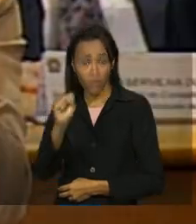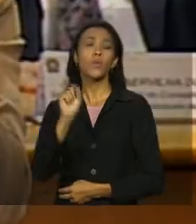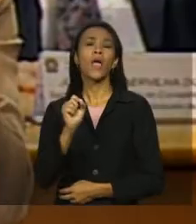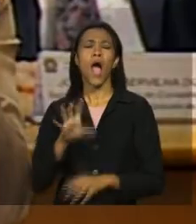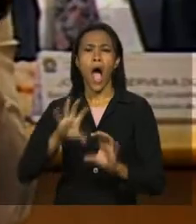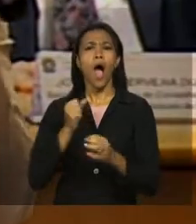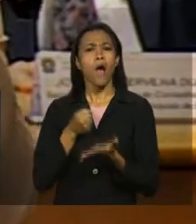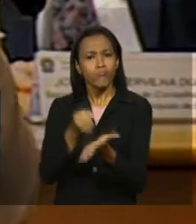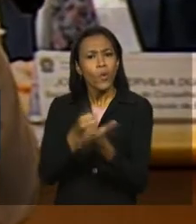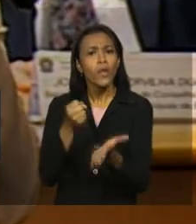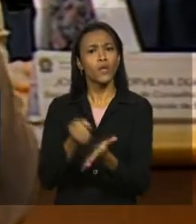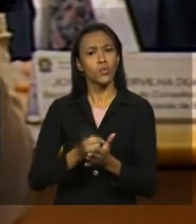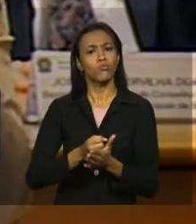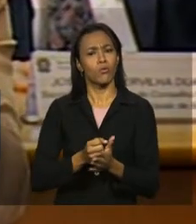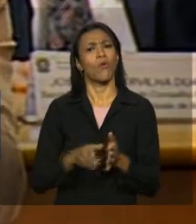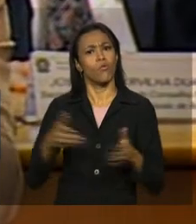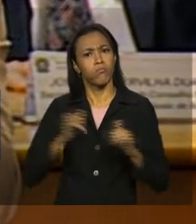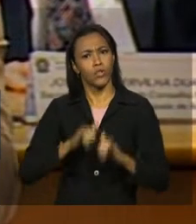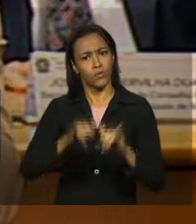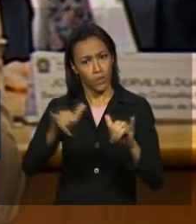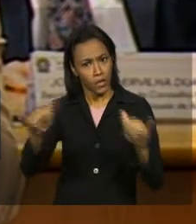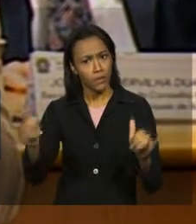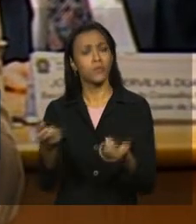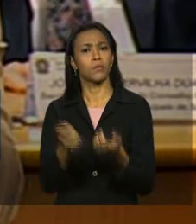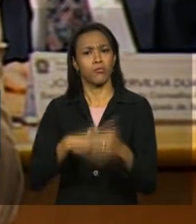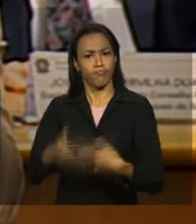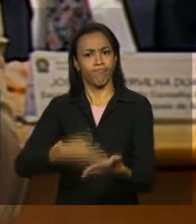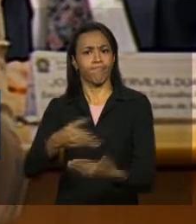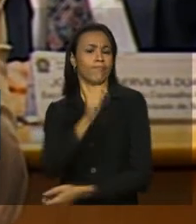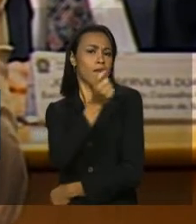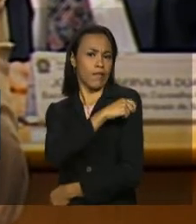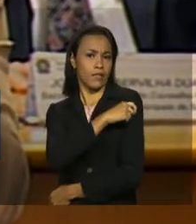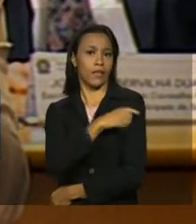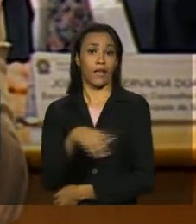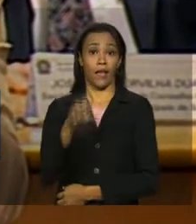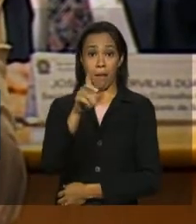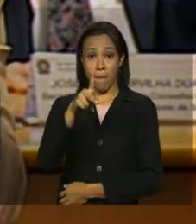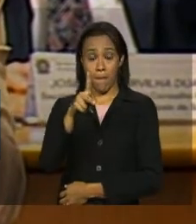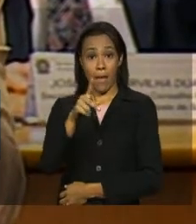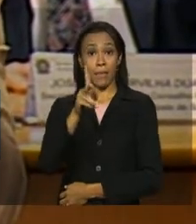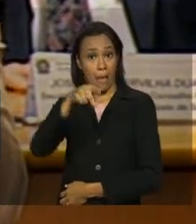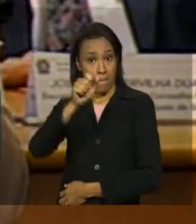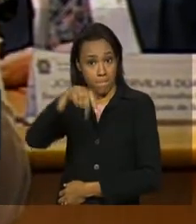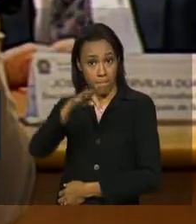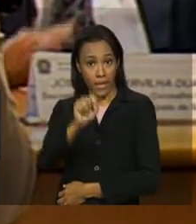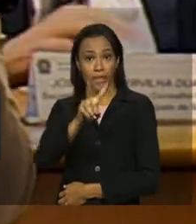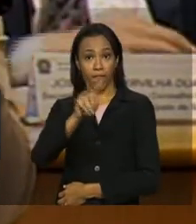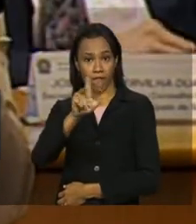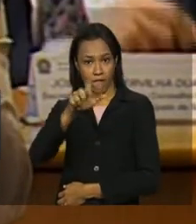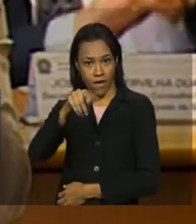apoiando o desenvolvimento de uma vacina que nós chamamos de é tão Valente aonde dentro da pentavalente